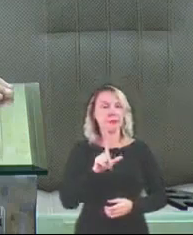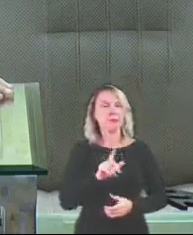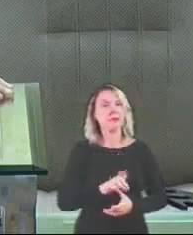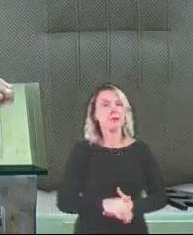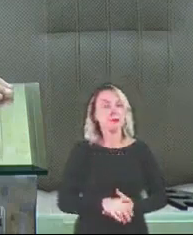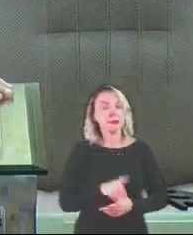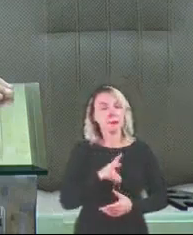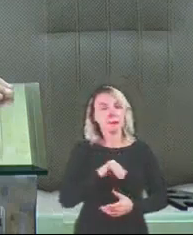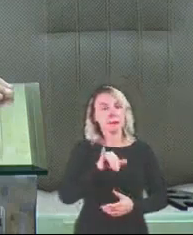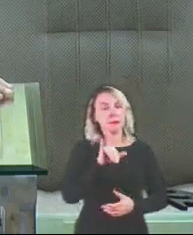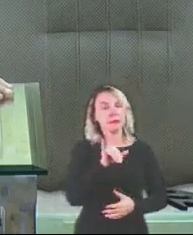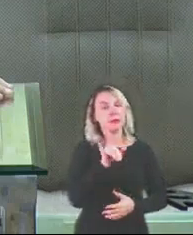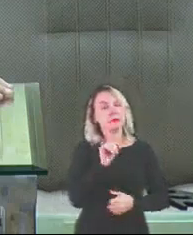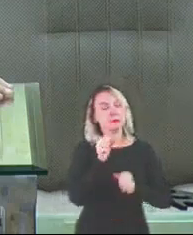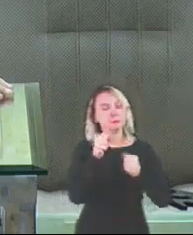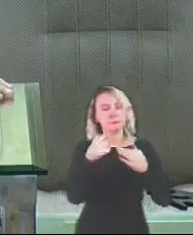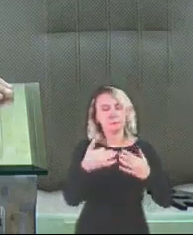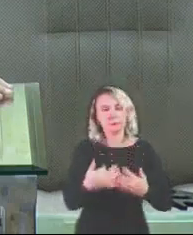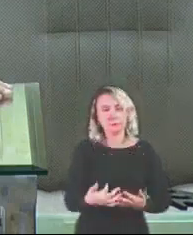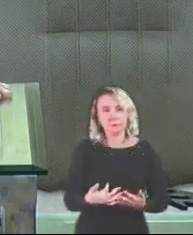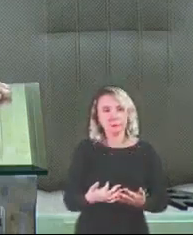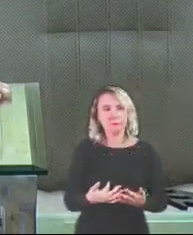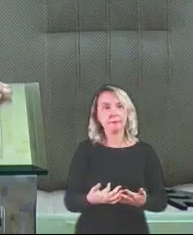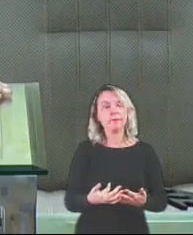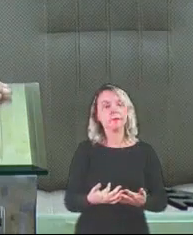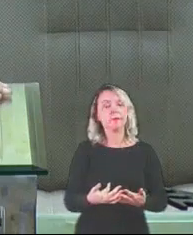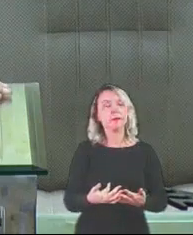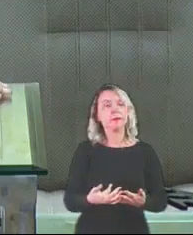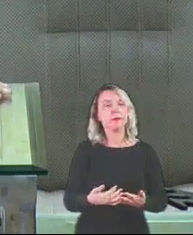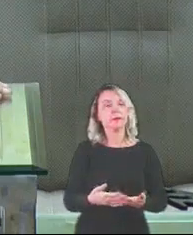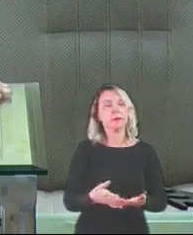vai tratar da disciplina de Deus para o seu povo.